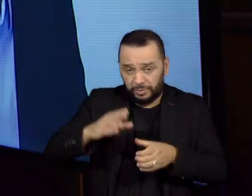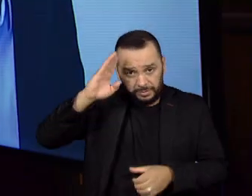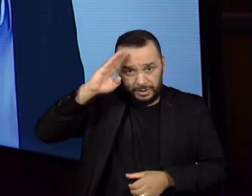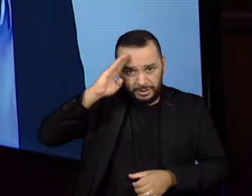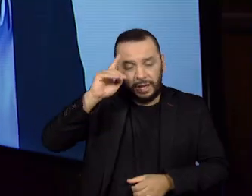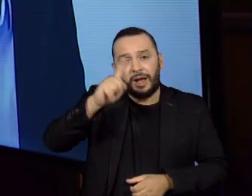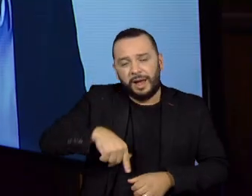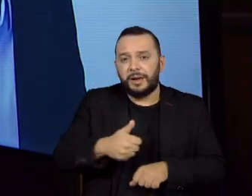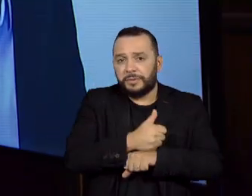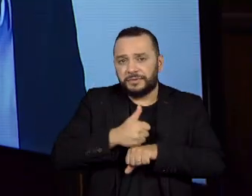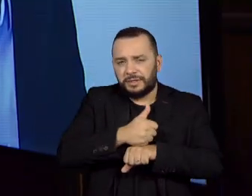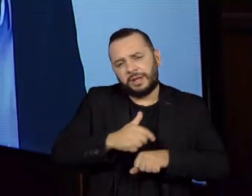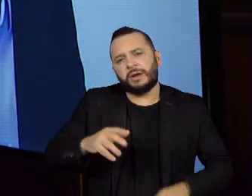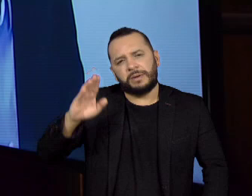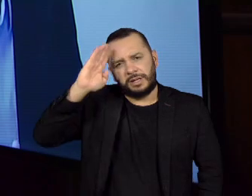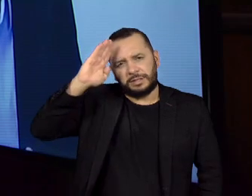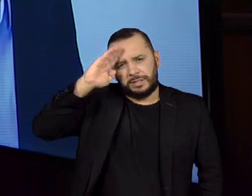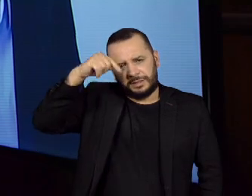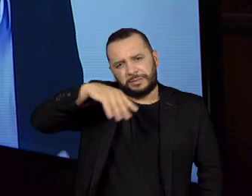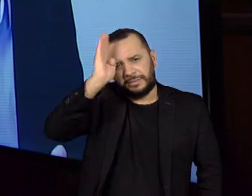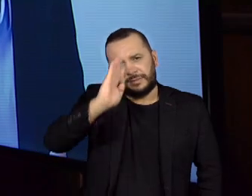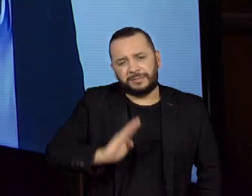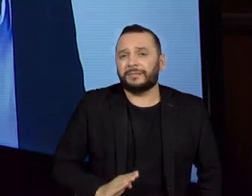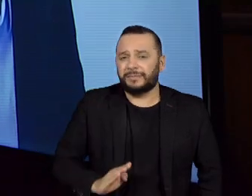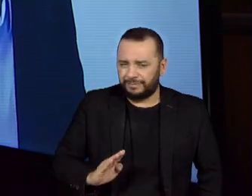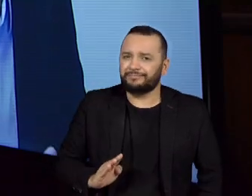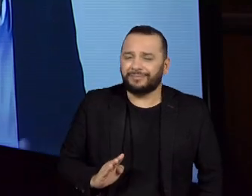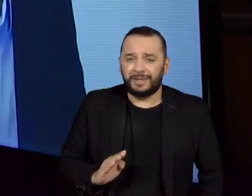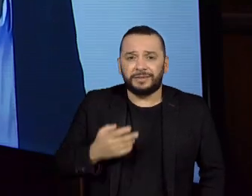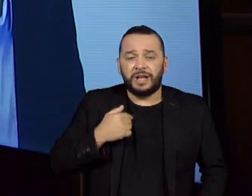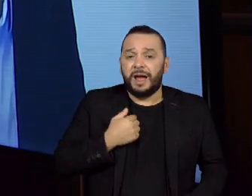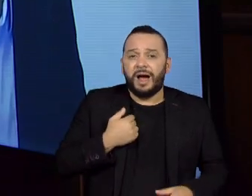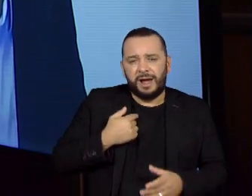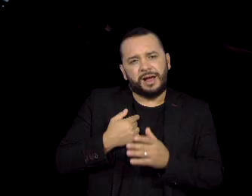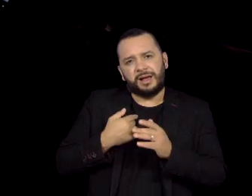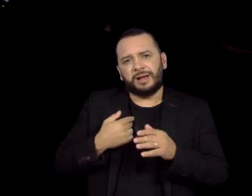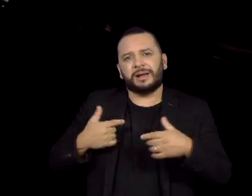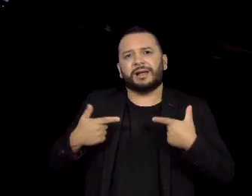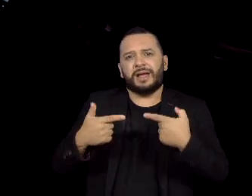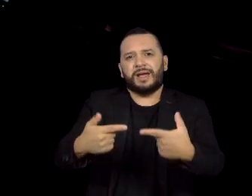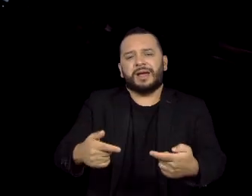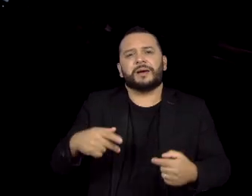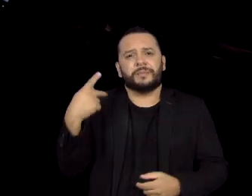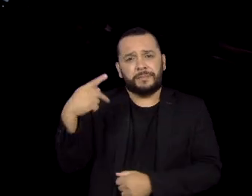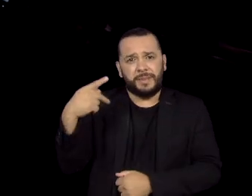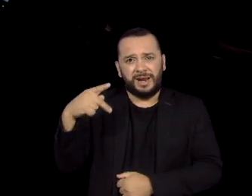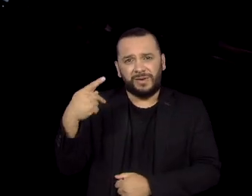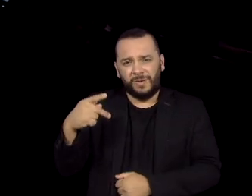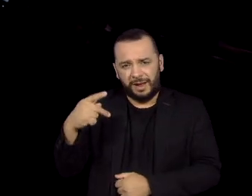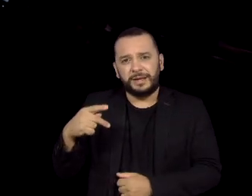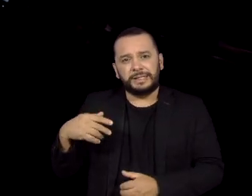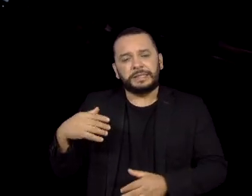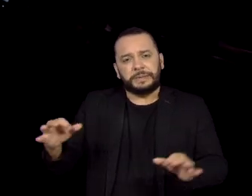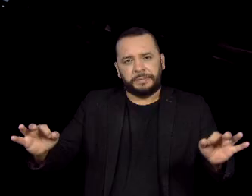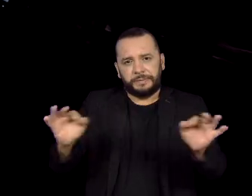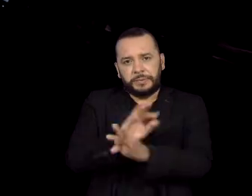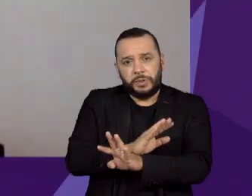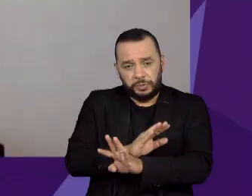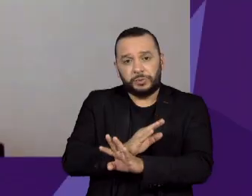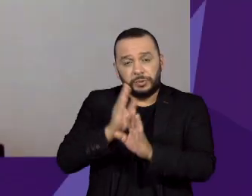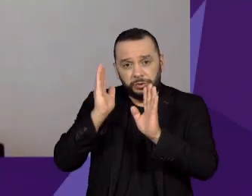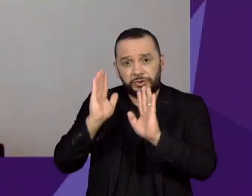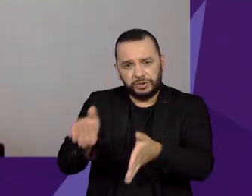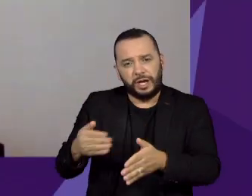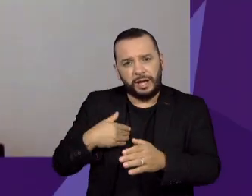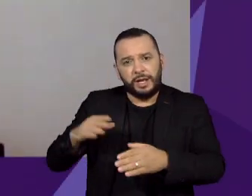técnico. O Exército Brasileiro, quando ele se refundou depois da Guerra do Paraguai, ele optou pela via científica,